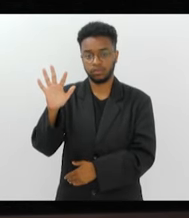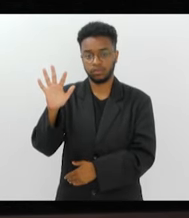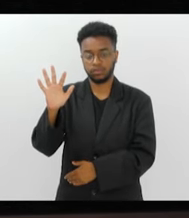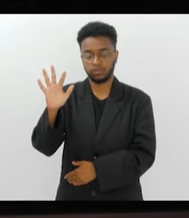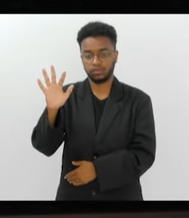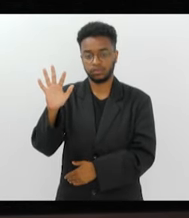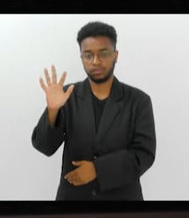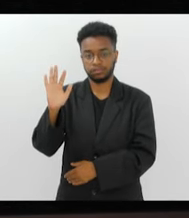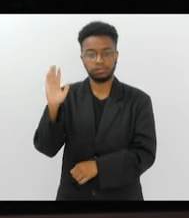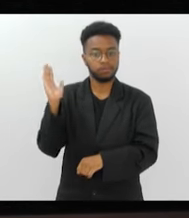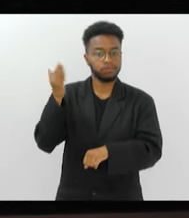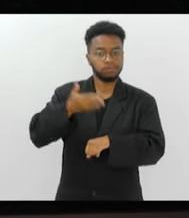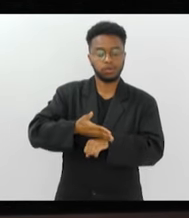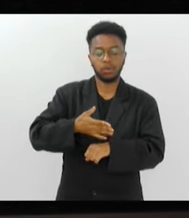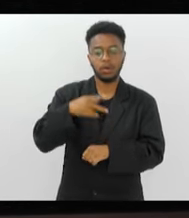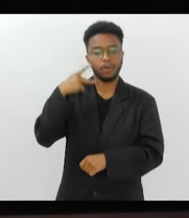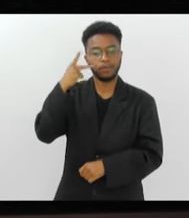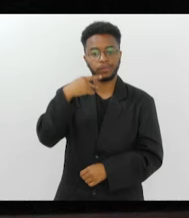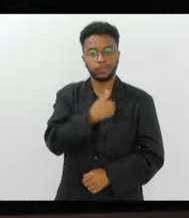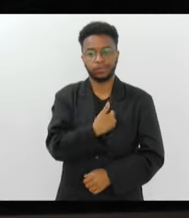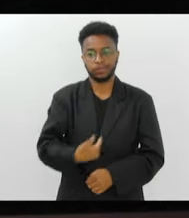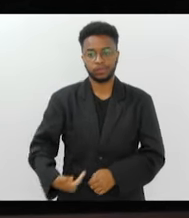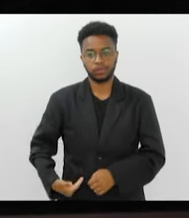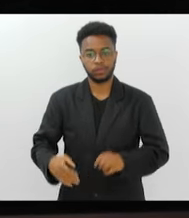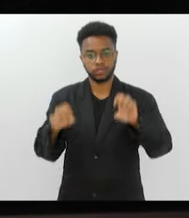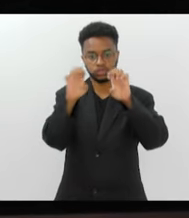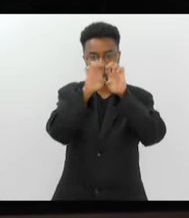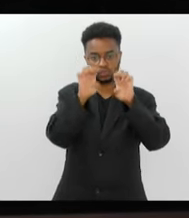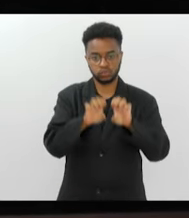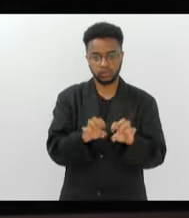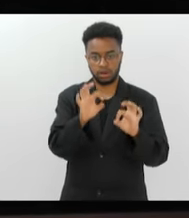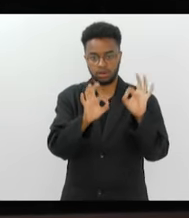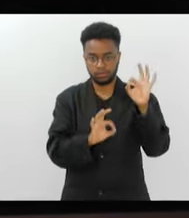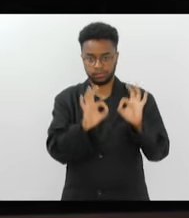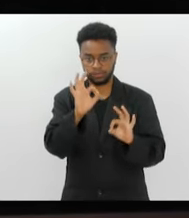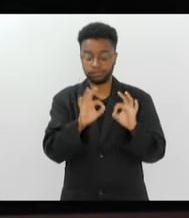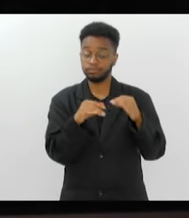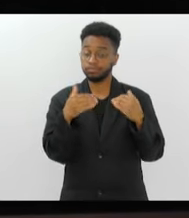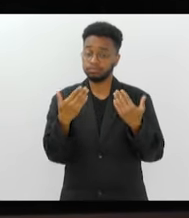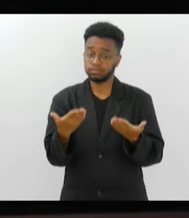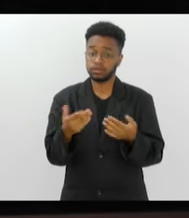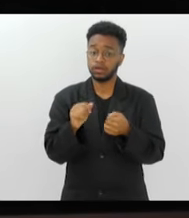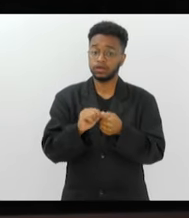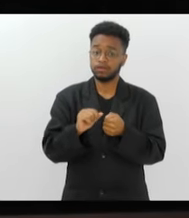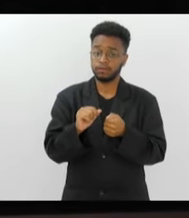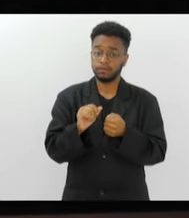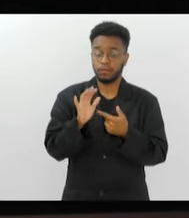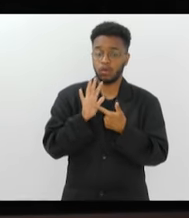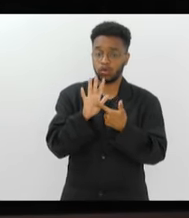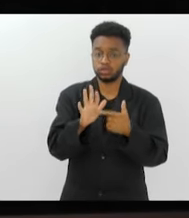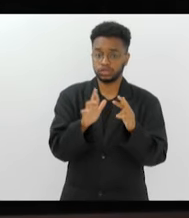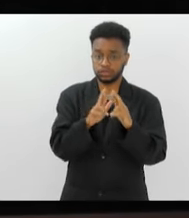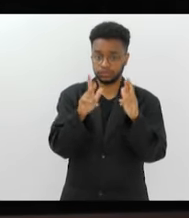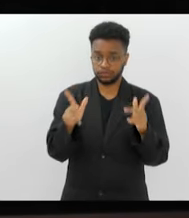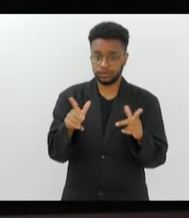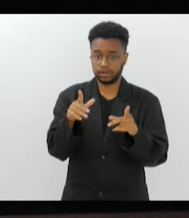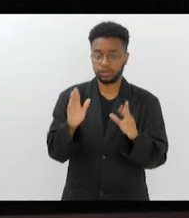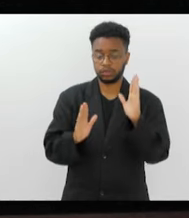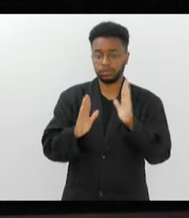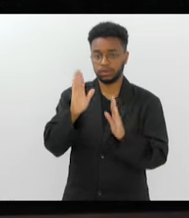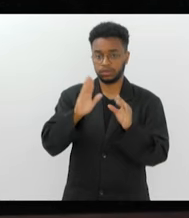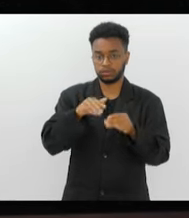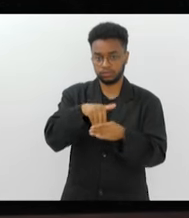sobrepondo as políticas públicas que são estruturais. Então, isso vai fazer a diferença nas